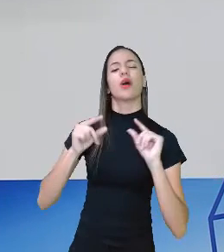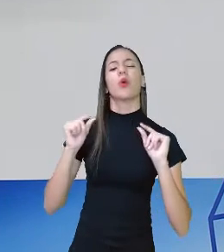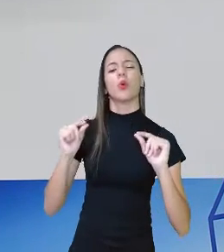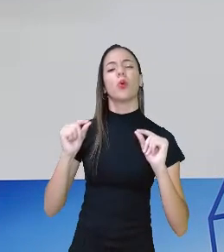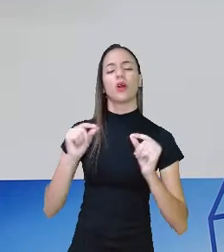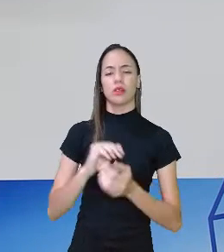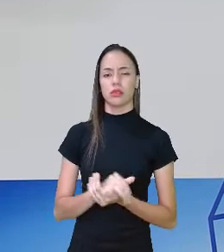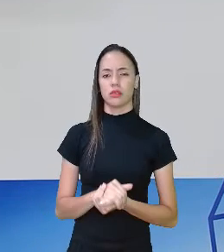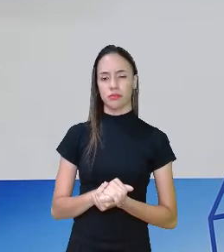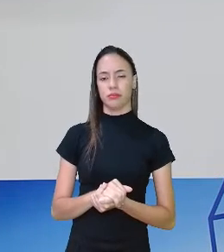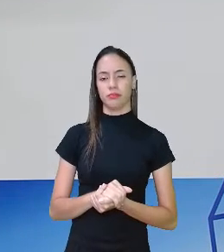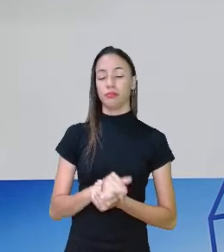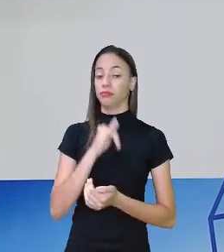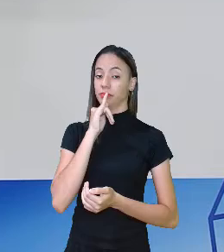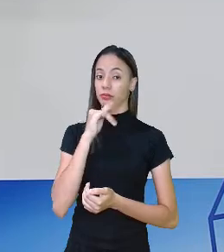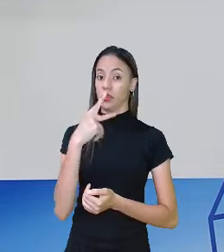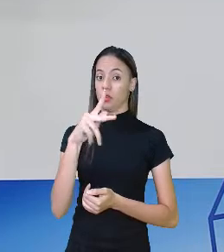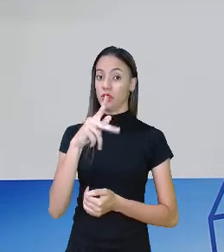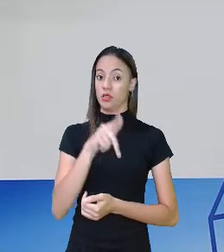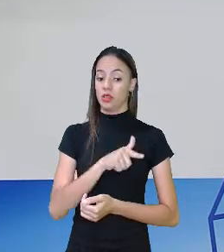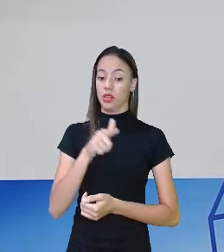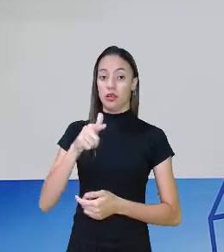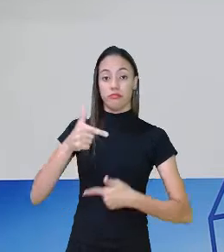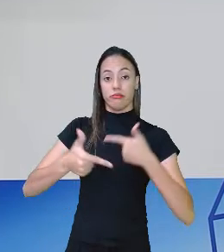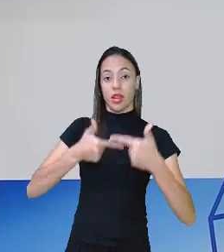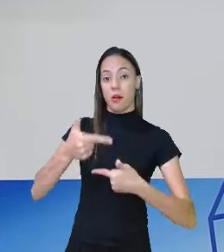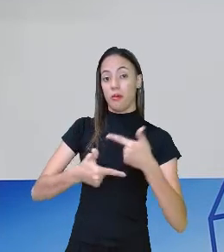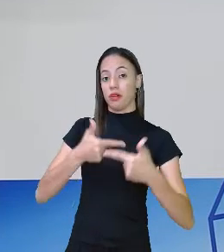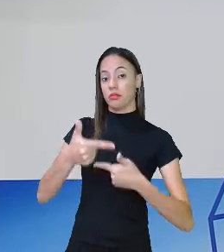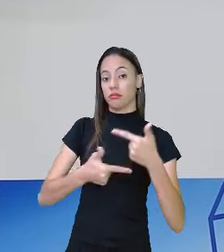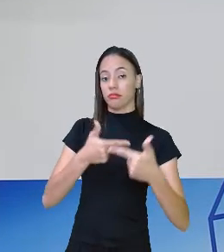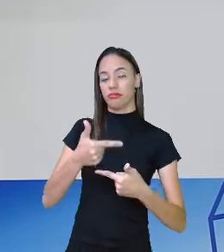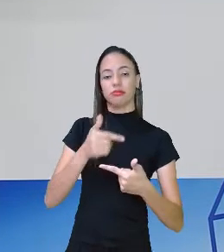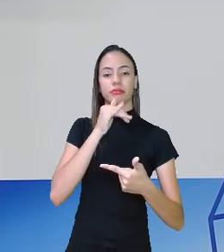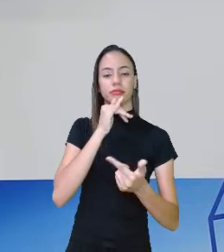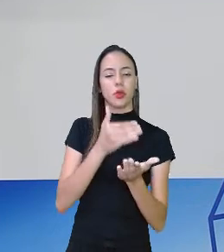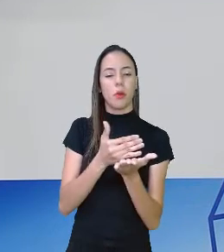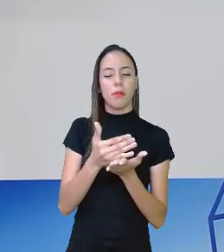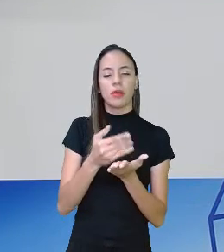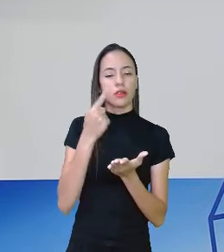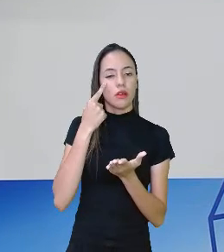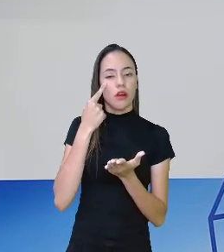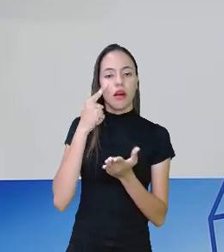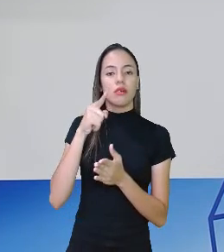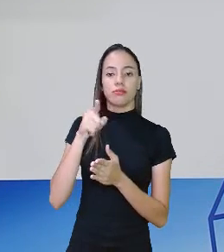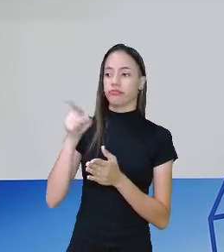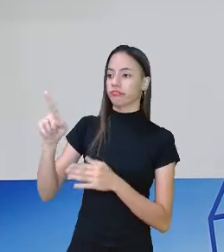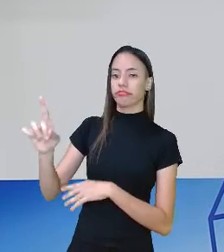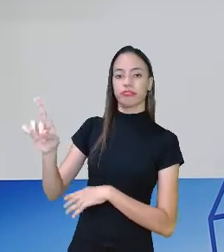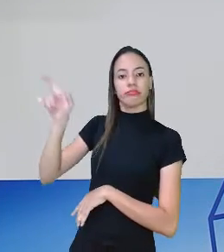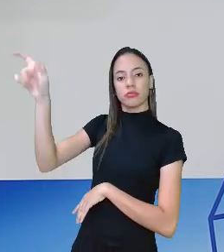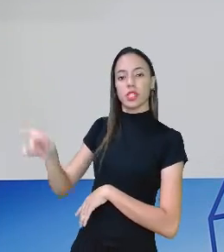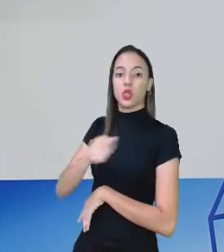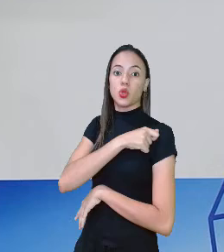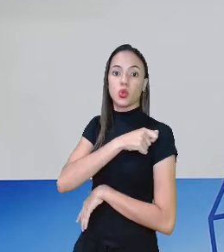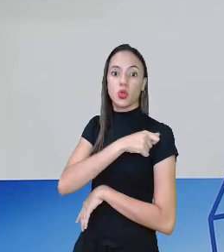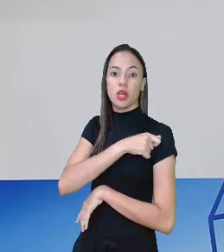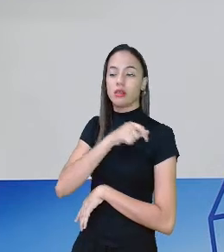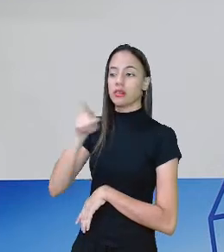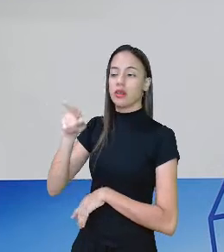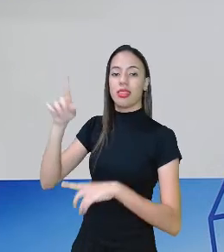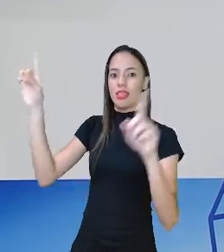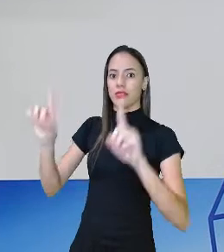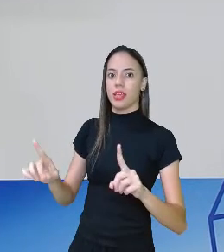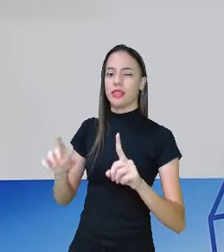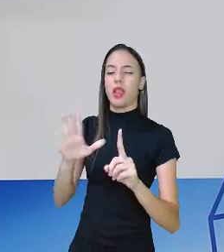que o seu trabalho, você desde o início que recebeu aquele estudante, que seja no início do ano, porque